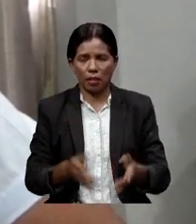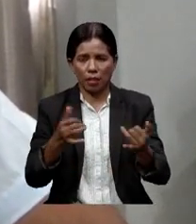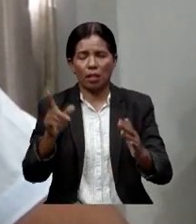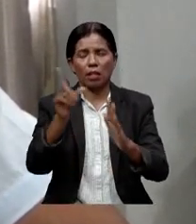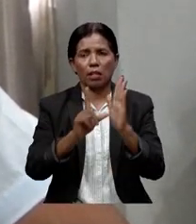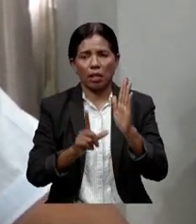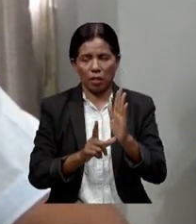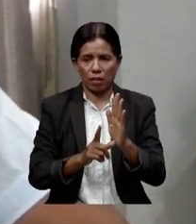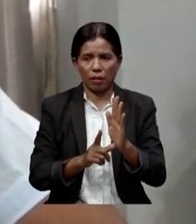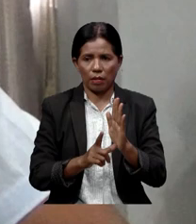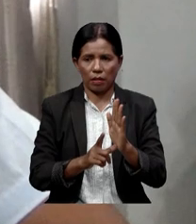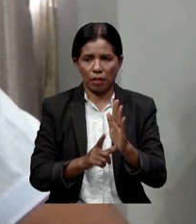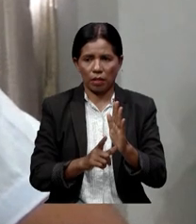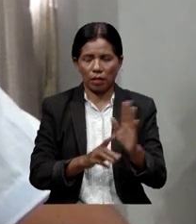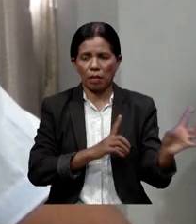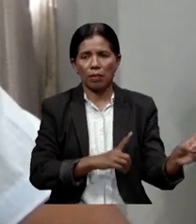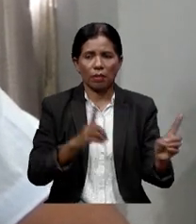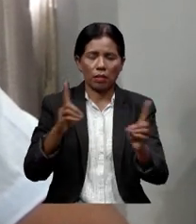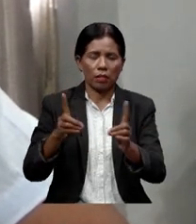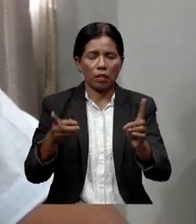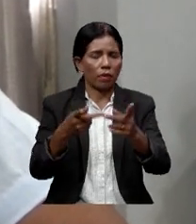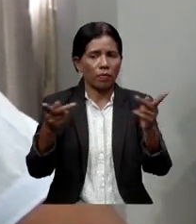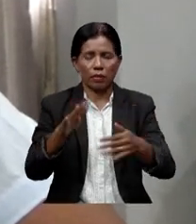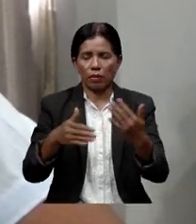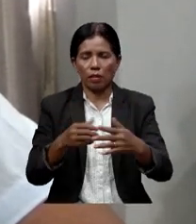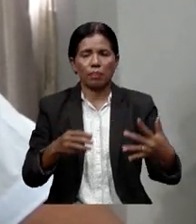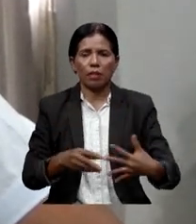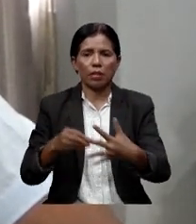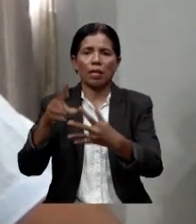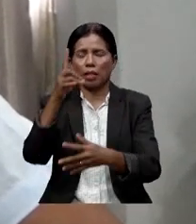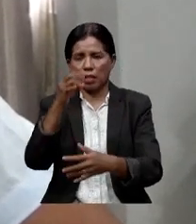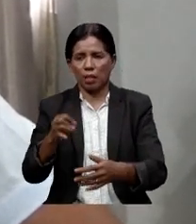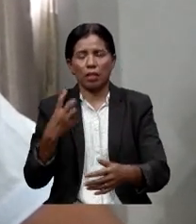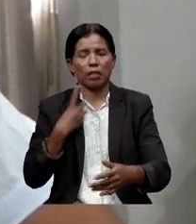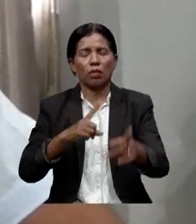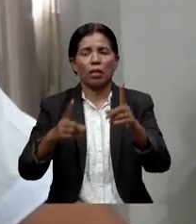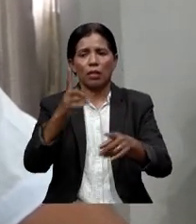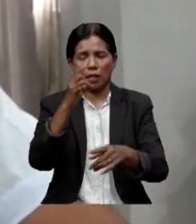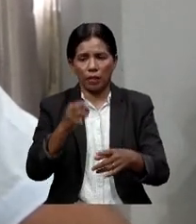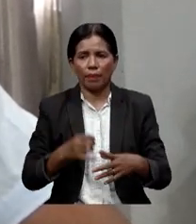leine para atu implementa ia area sana utu ni liu hiti ni kuliah ku tambah dili